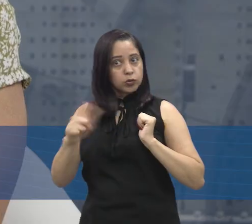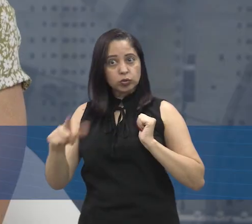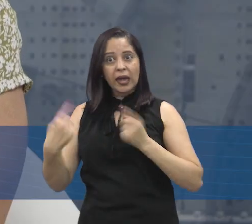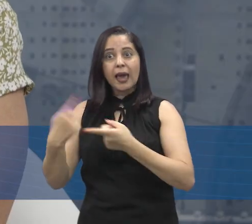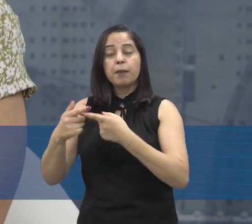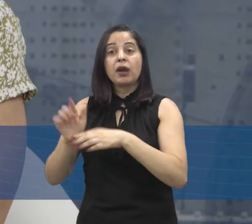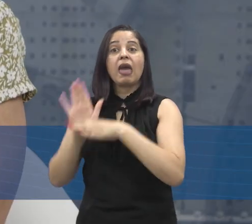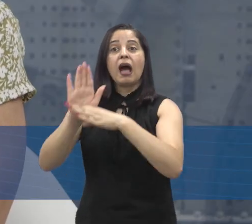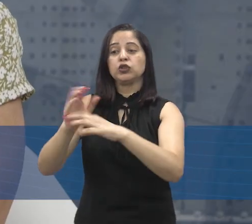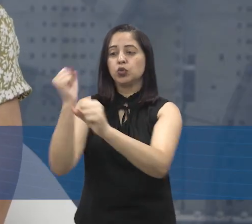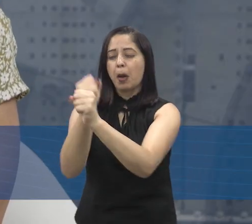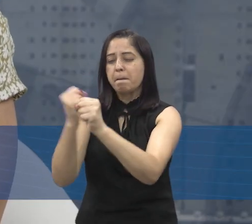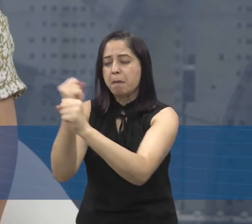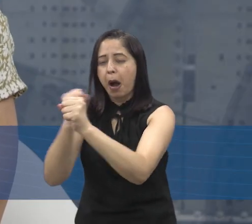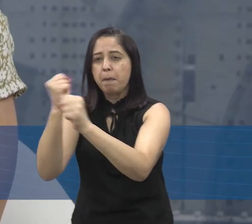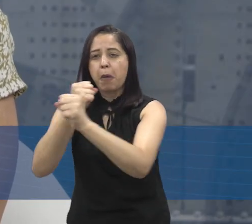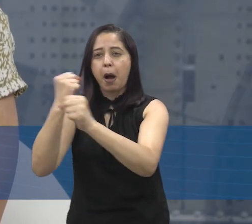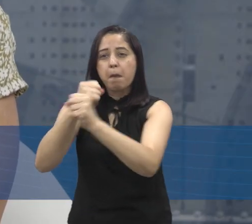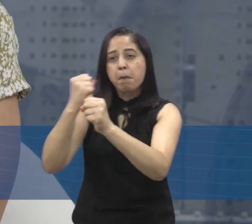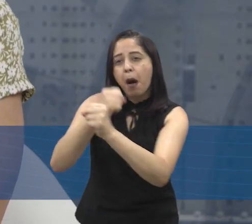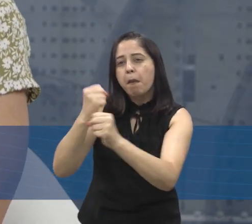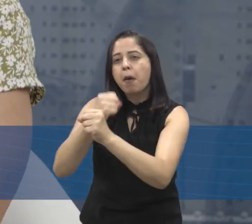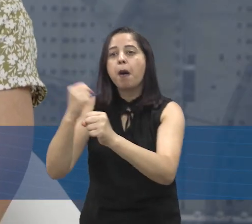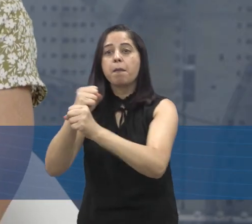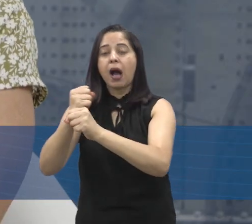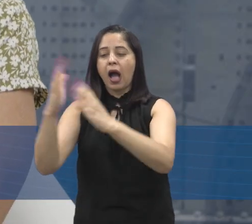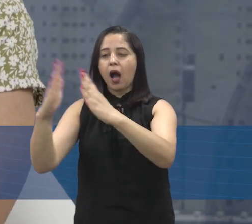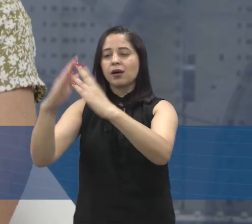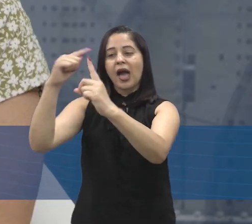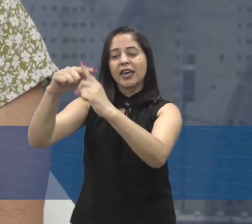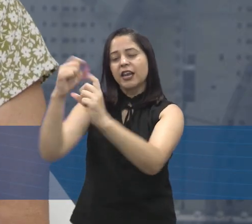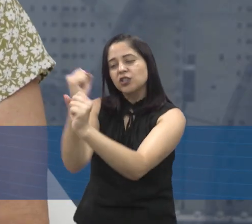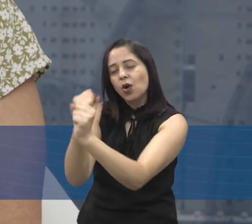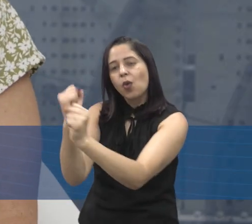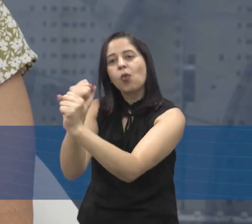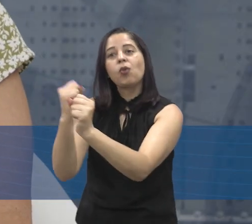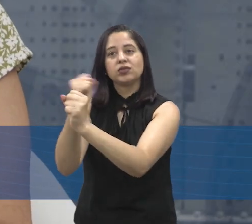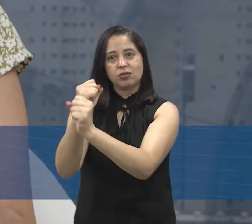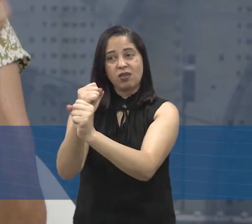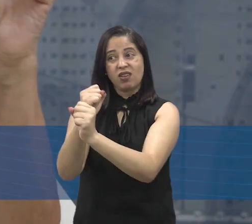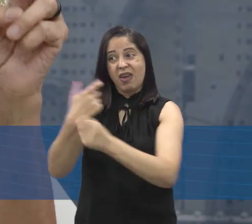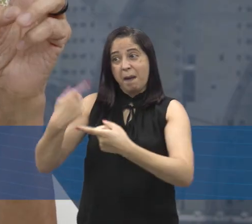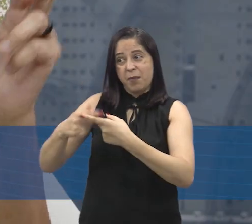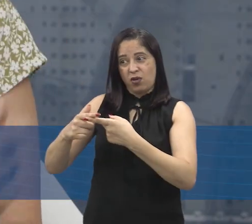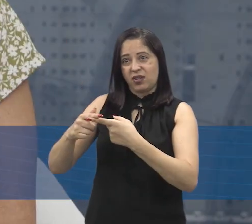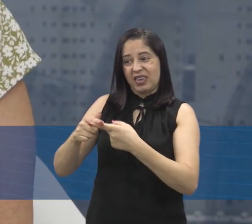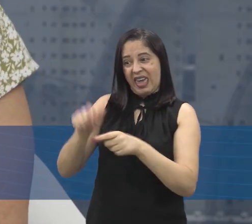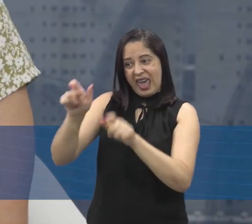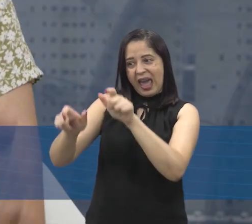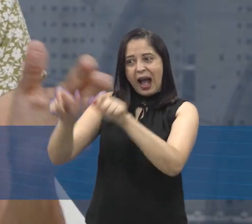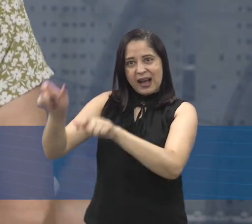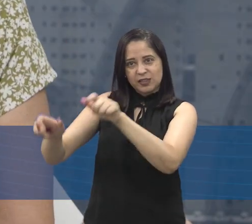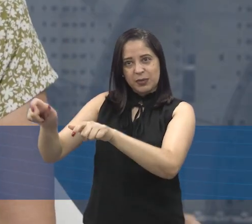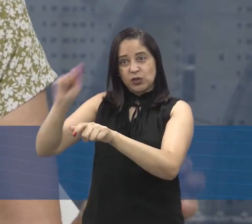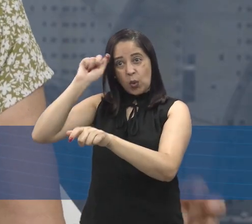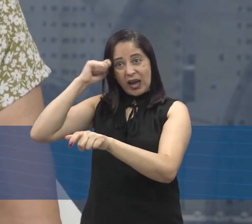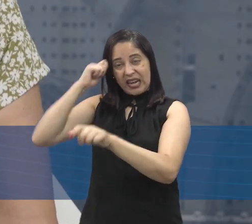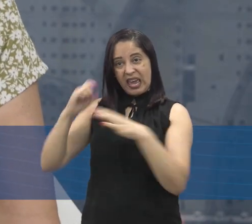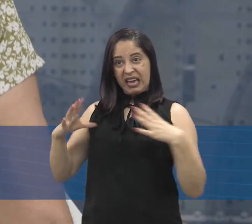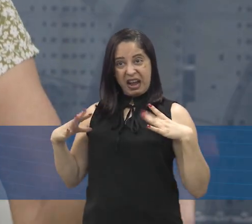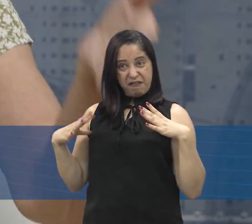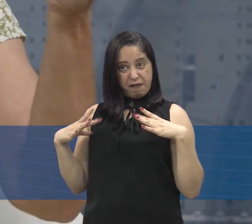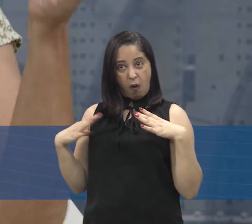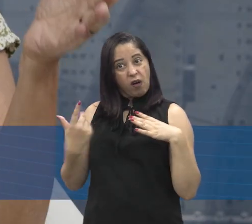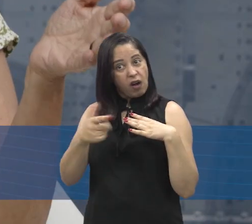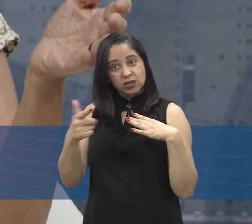enquanto descansa, carrega pedra, vem dessa época, porque os negros, na hora do seu descanso, é que carregavam as